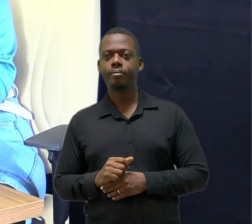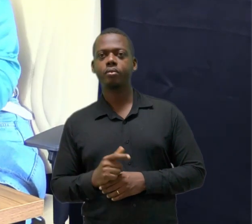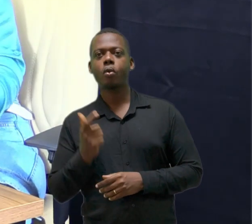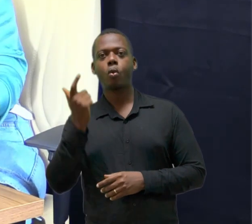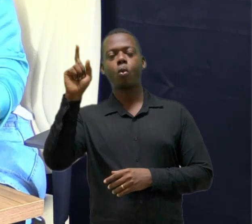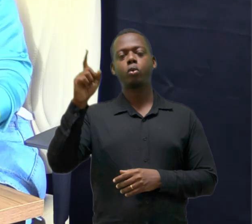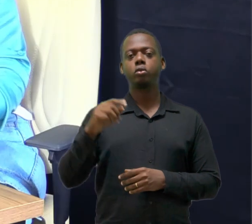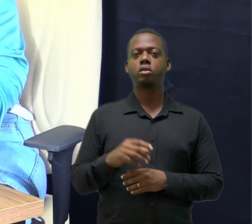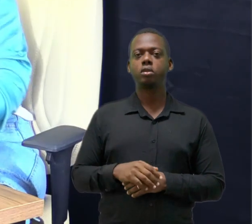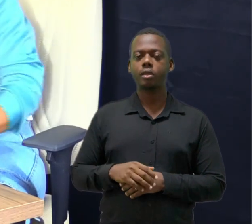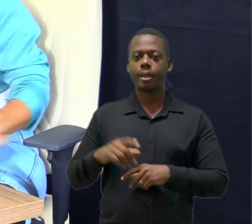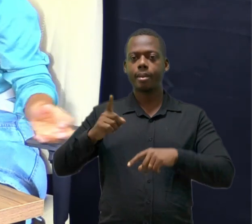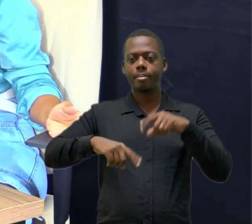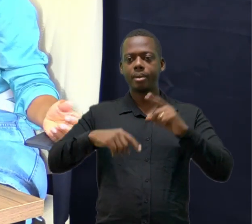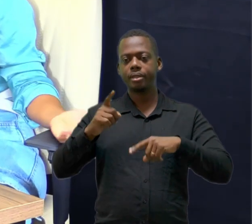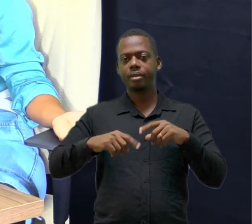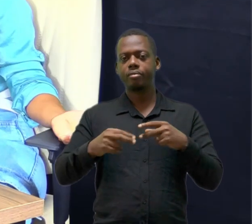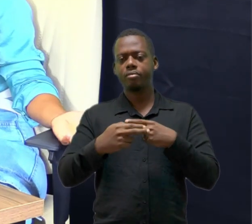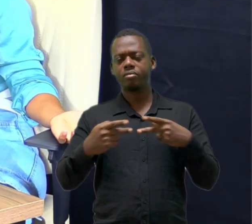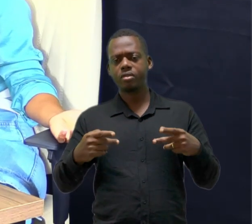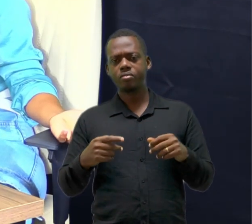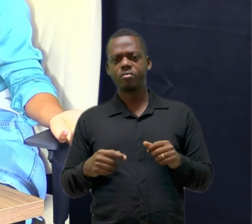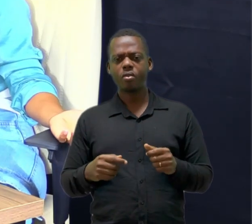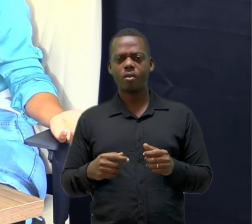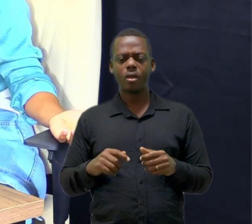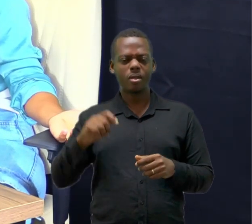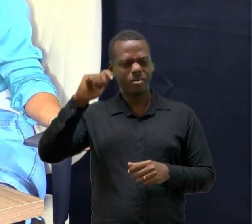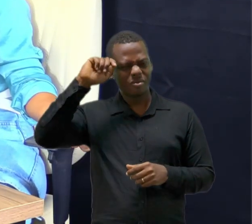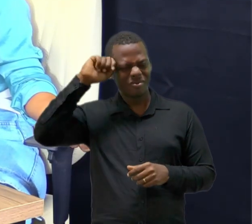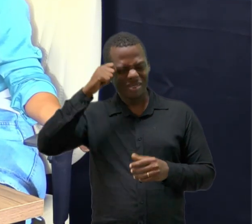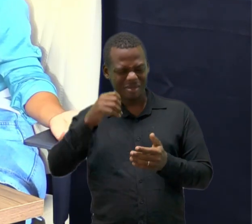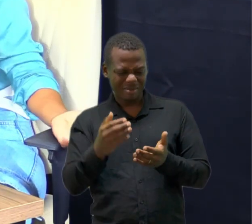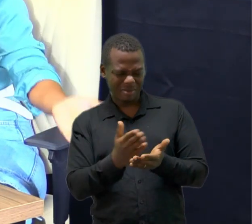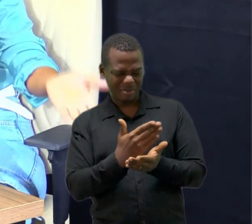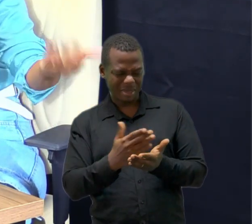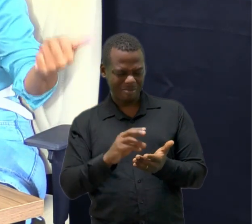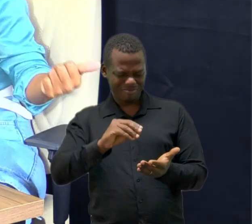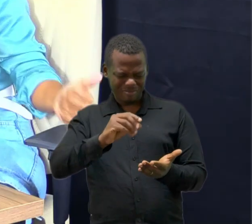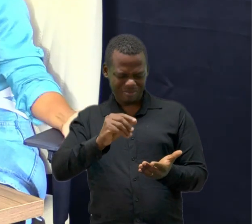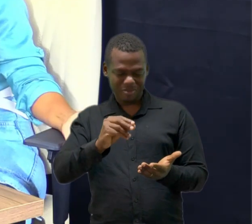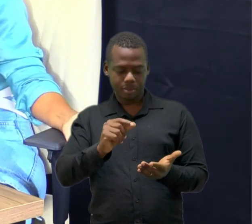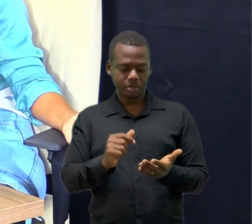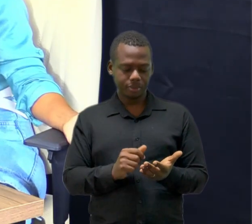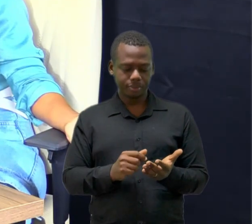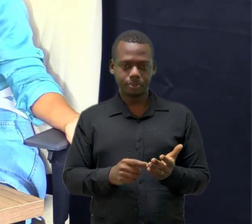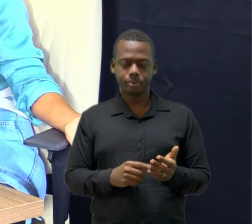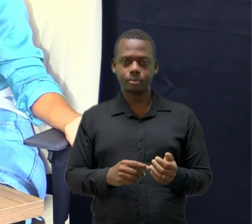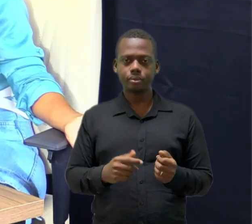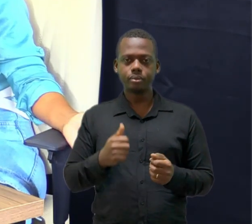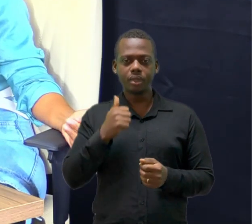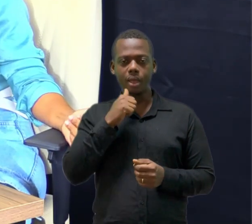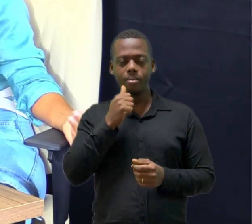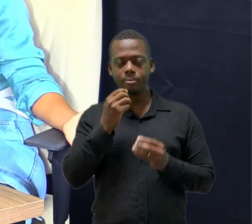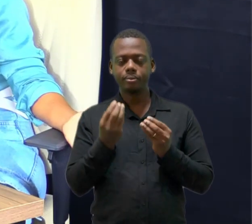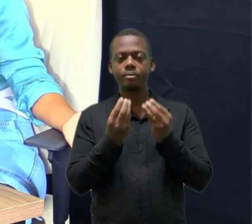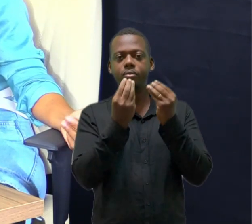material lá na instituição. Tinha um livro preto e branco, bem empoeiradinho. E aí a presidente me deu.